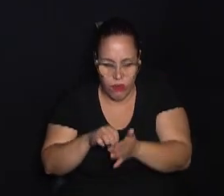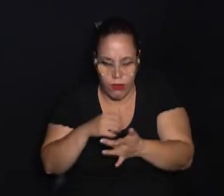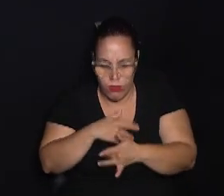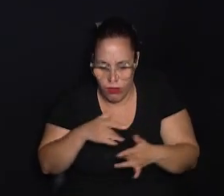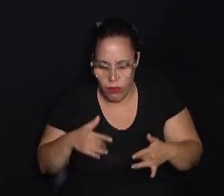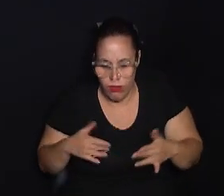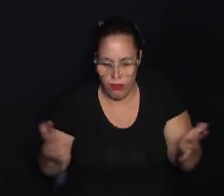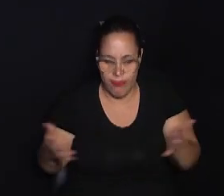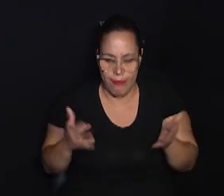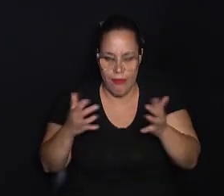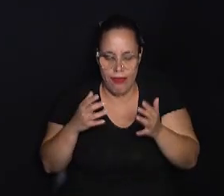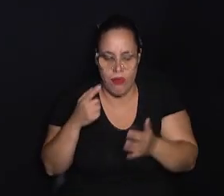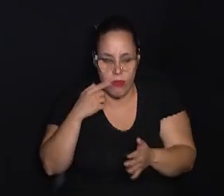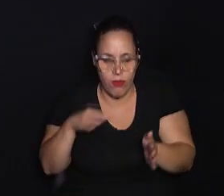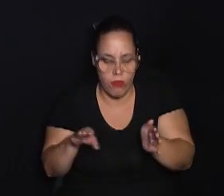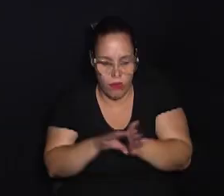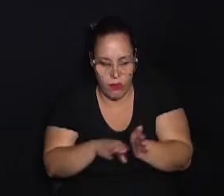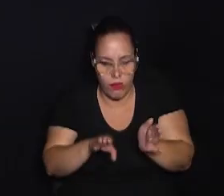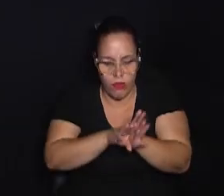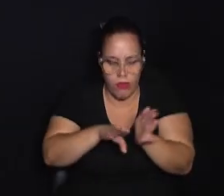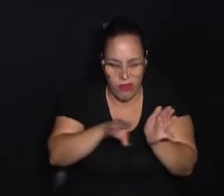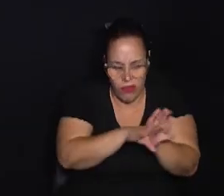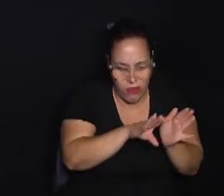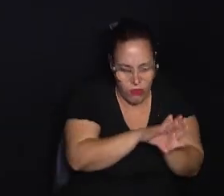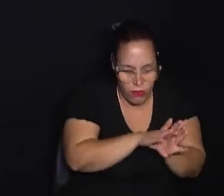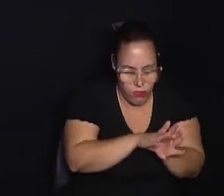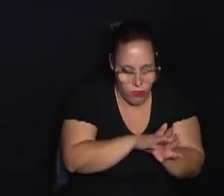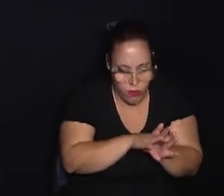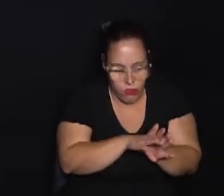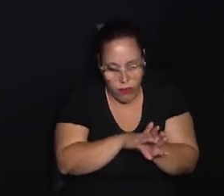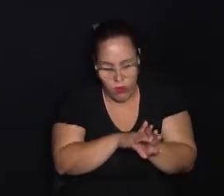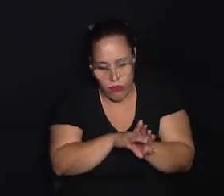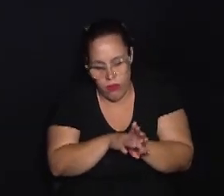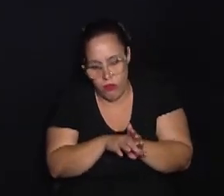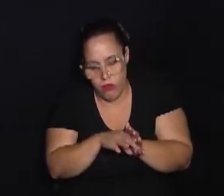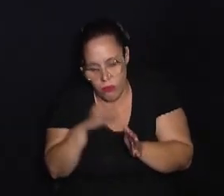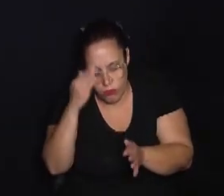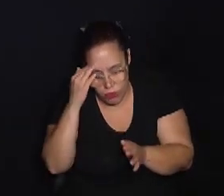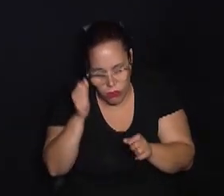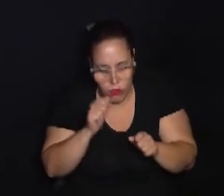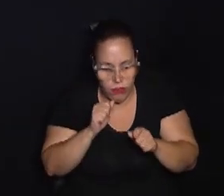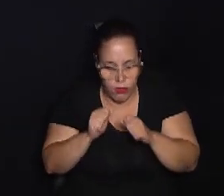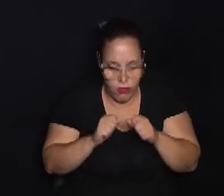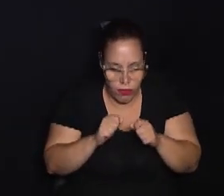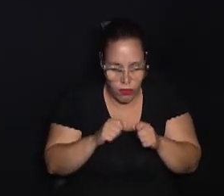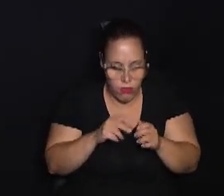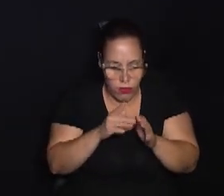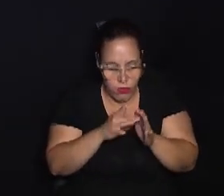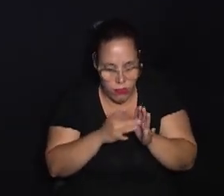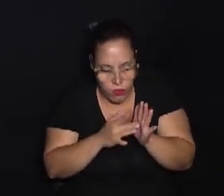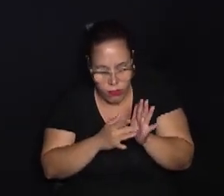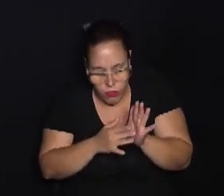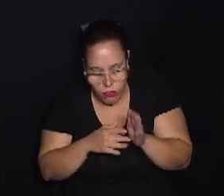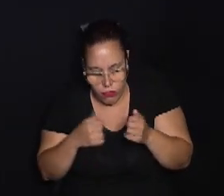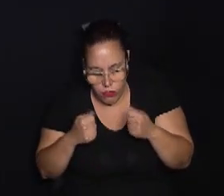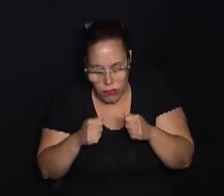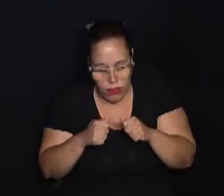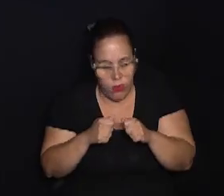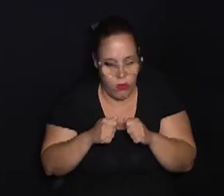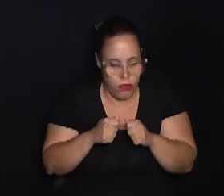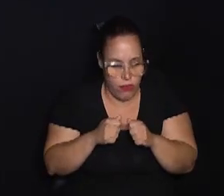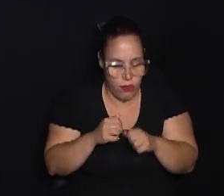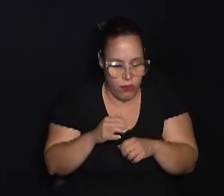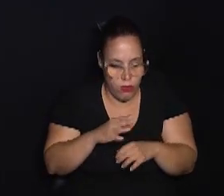uma demanda também que não chega a partir da população, porque sabe também isso, né? Sabe que eu tenho pautado a necessidade do serviço